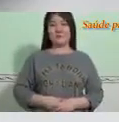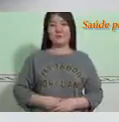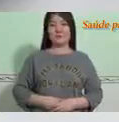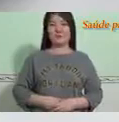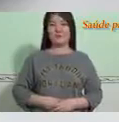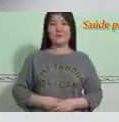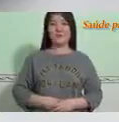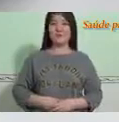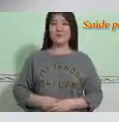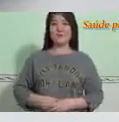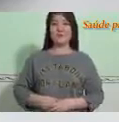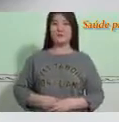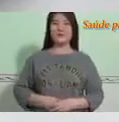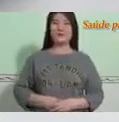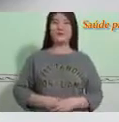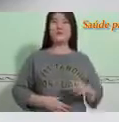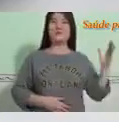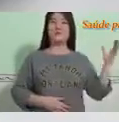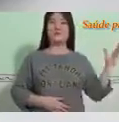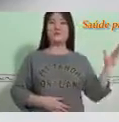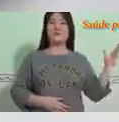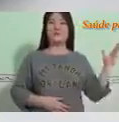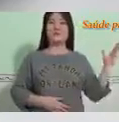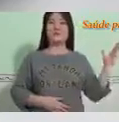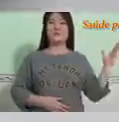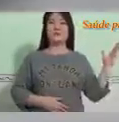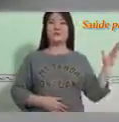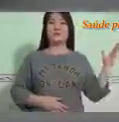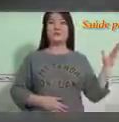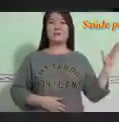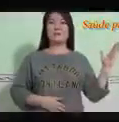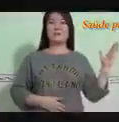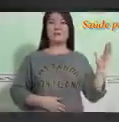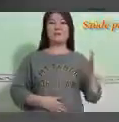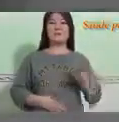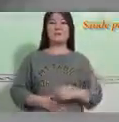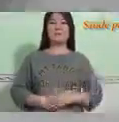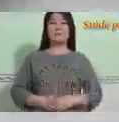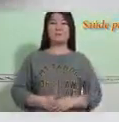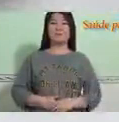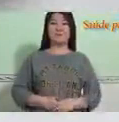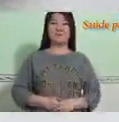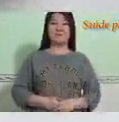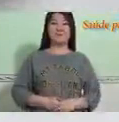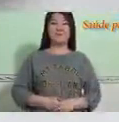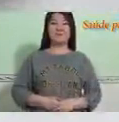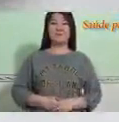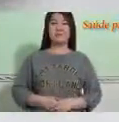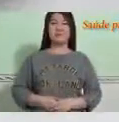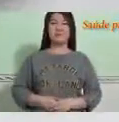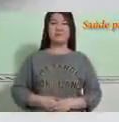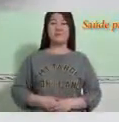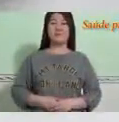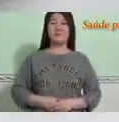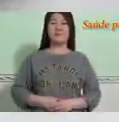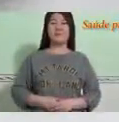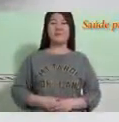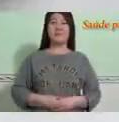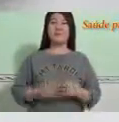COMOCONTSERTRANSMISSORUSA transmissão do coronavírus acontecer principalmente por meio da inalação de gotículas de saliva e de